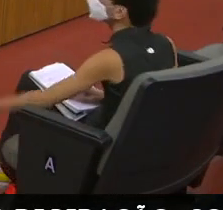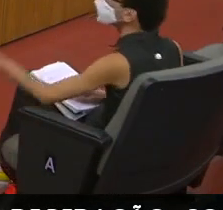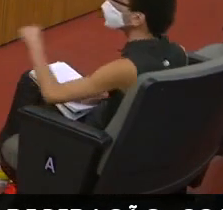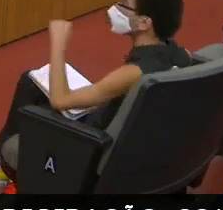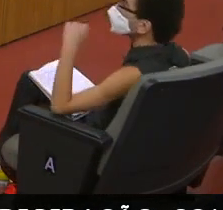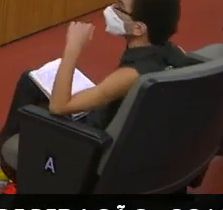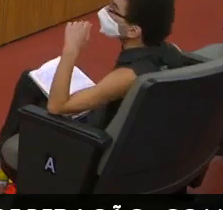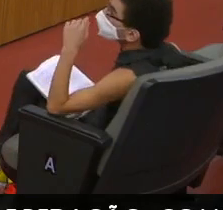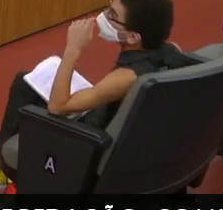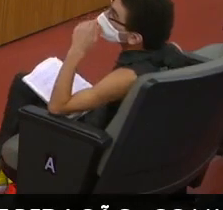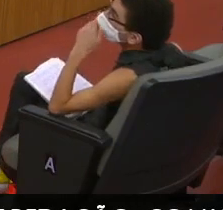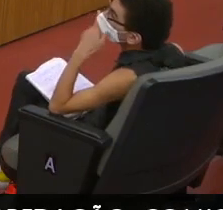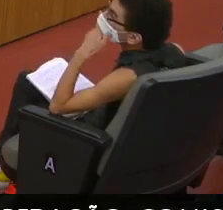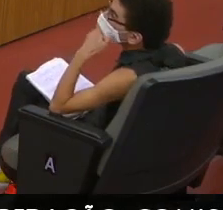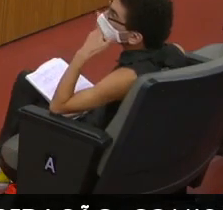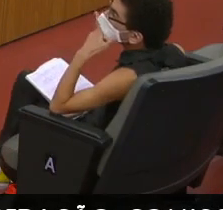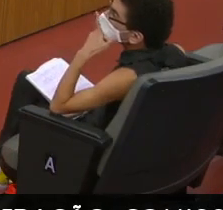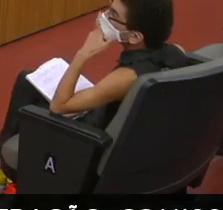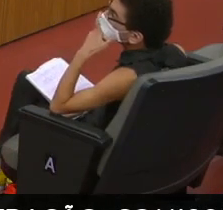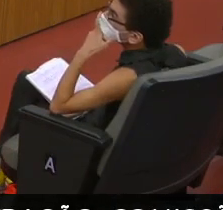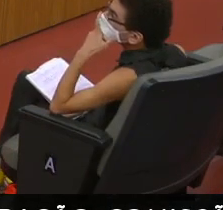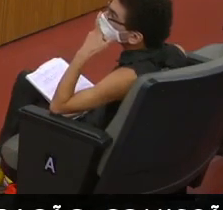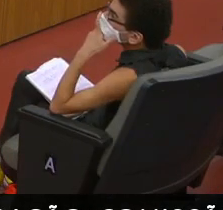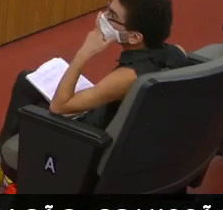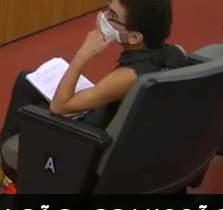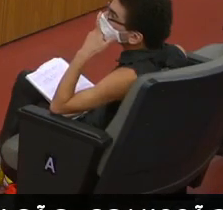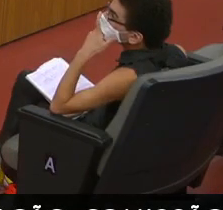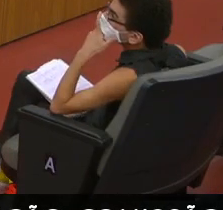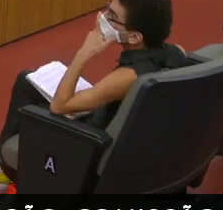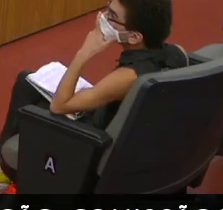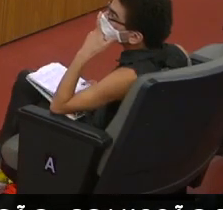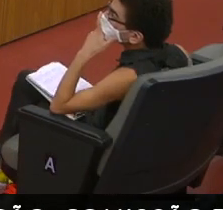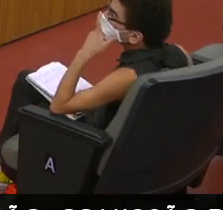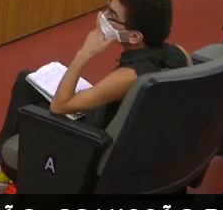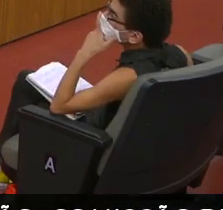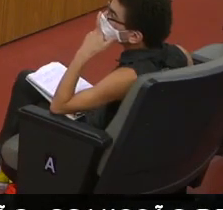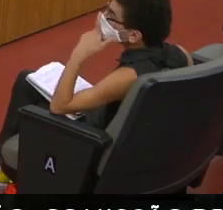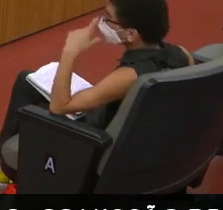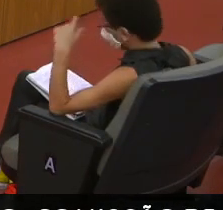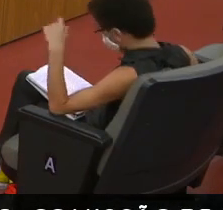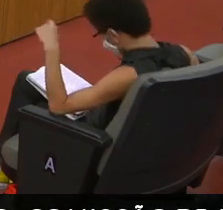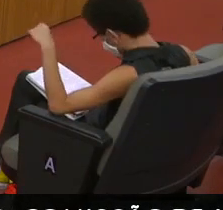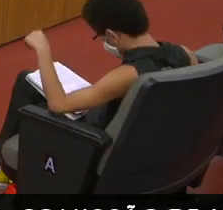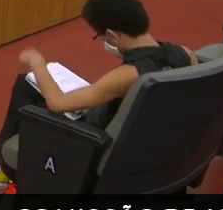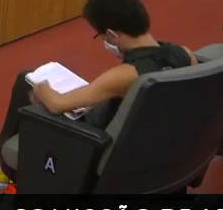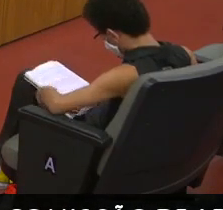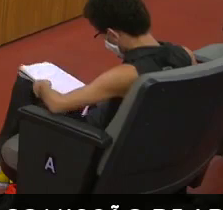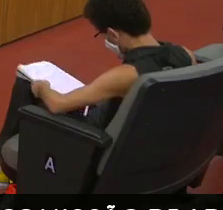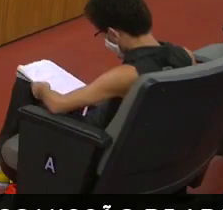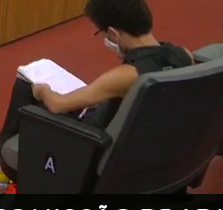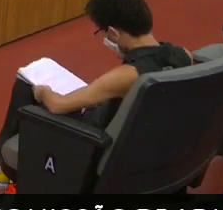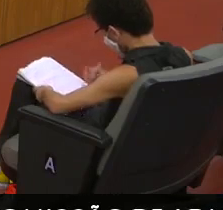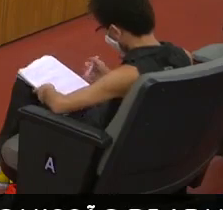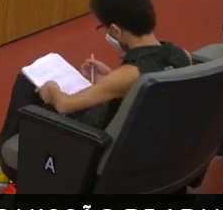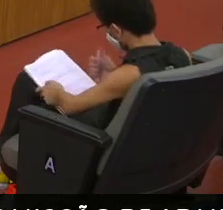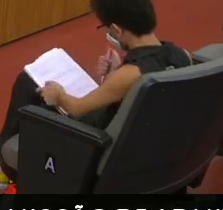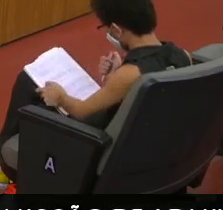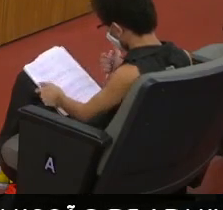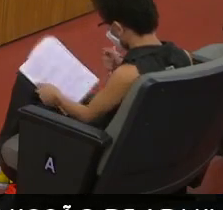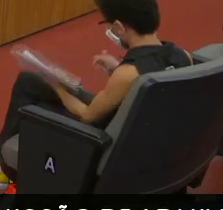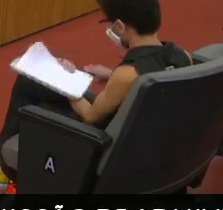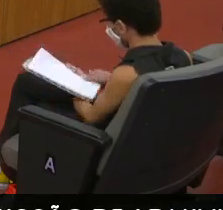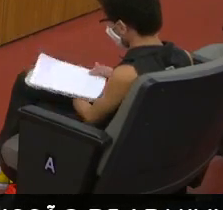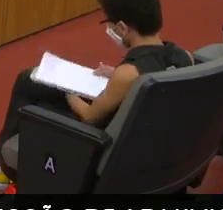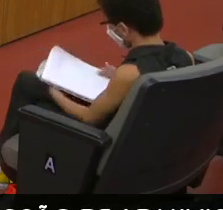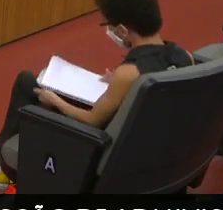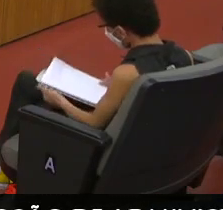Deputado André Quintão, muito prazer poder falar com o senhor. Anotei aqui, vou responder sobre as questões do regime de recuperação fiscal e a